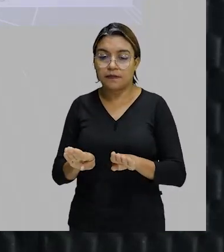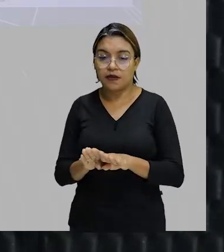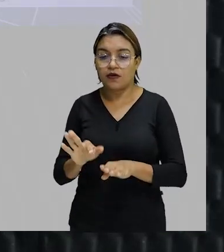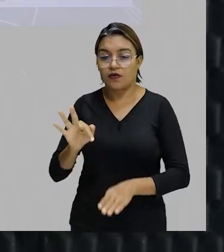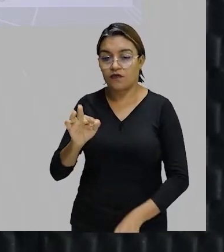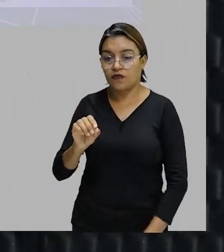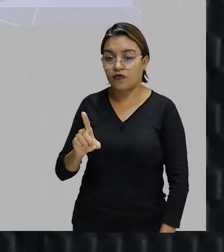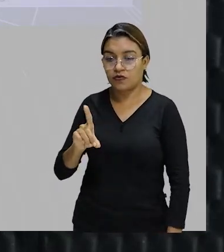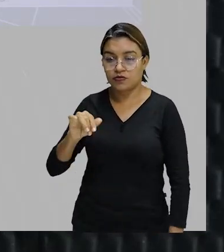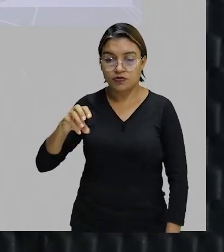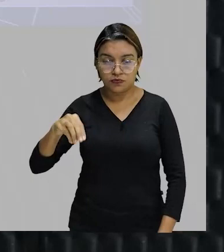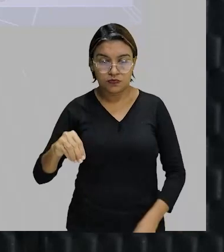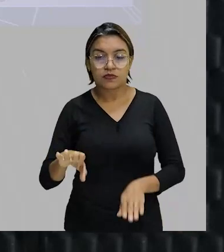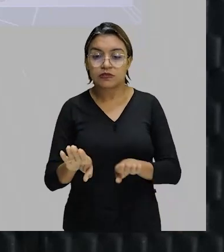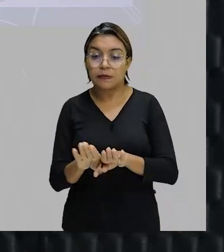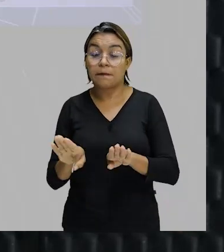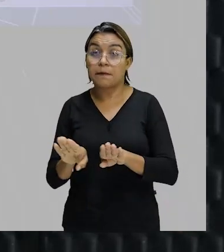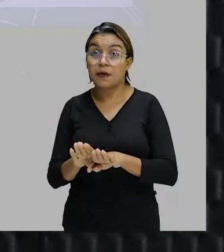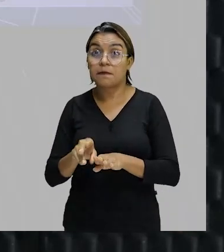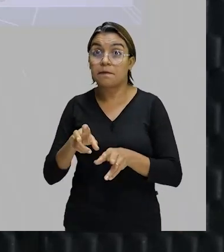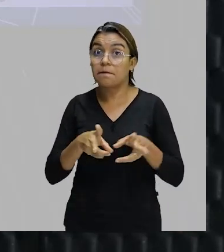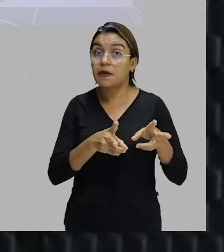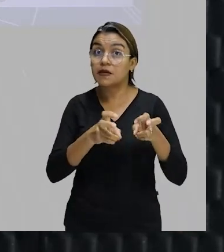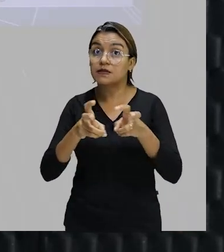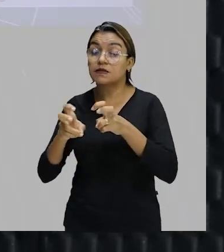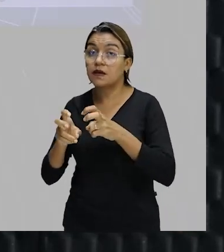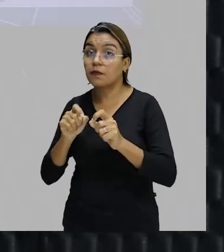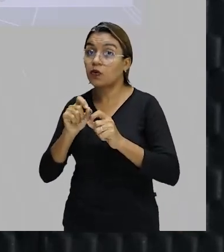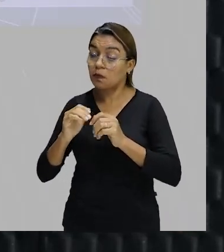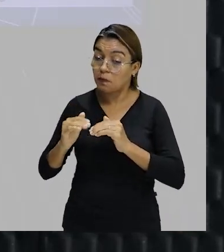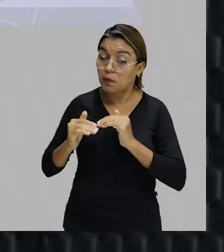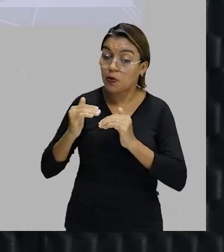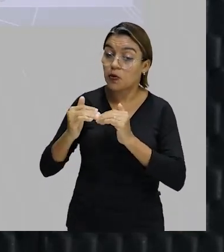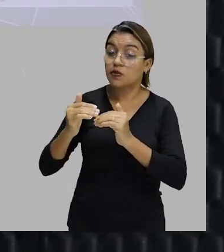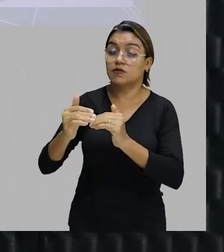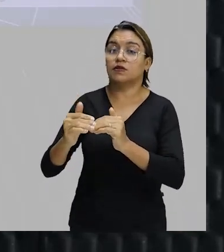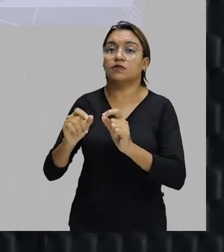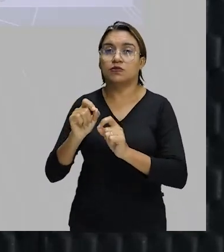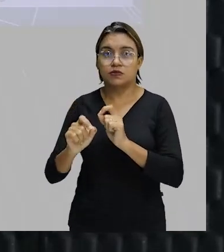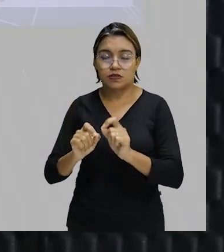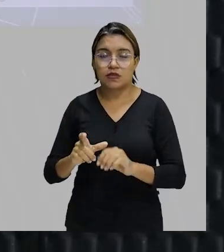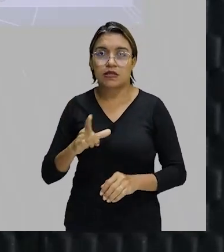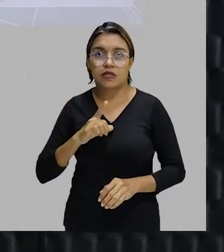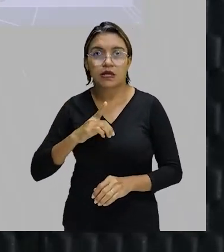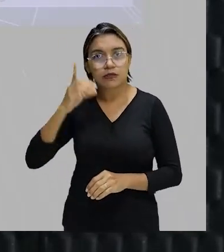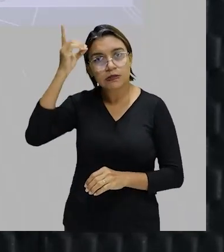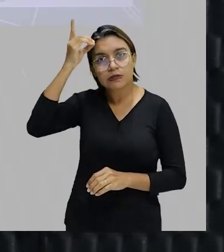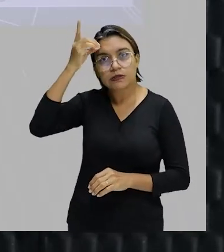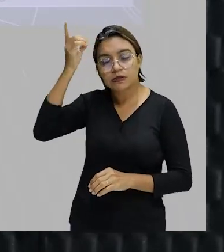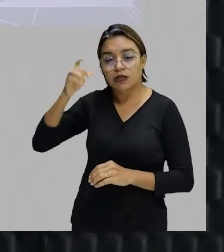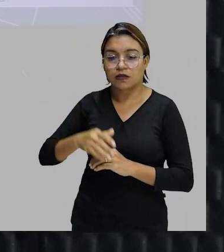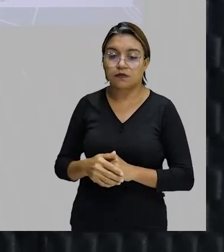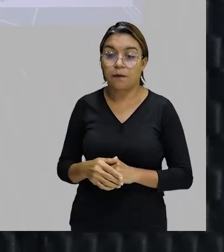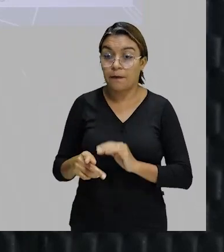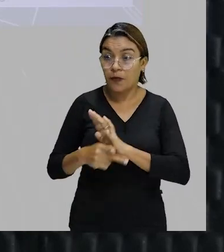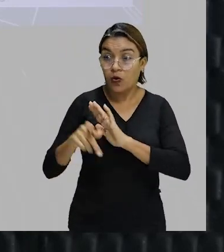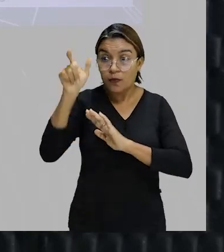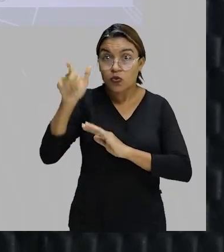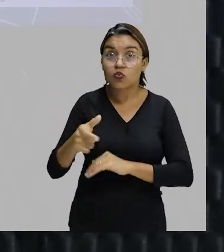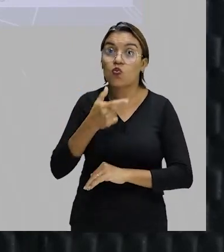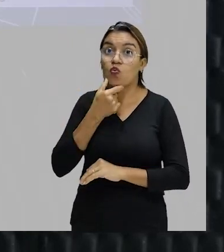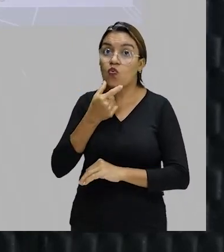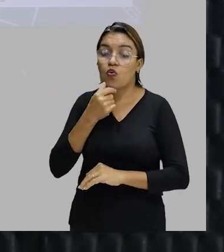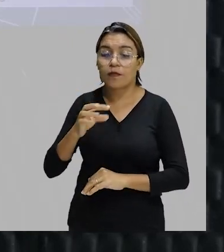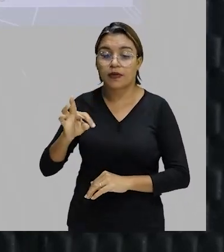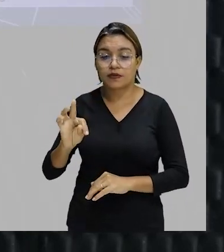dono das indústrias Ford, percebe esse processo, se adquire das ideias de Taylor e forma o